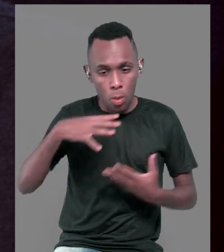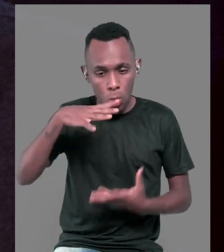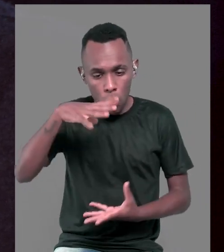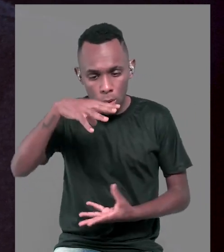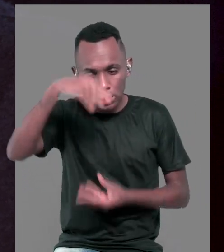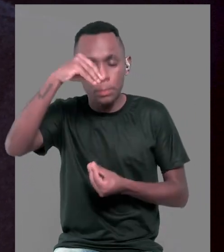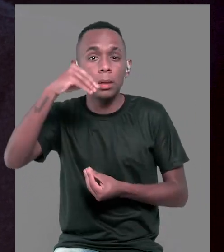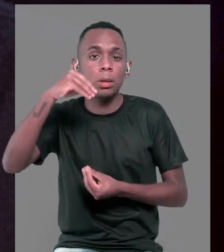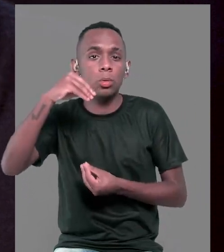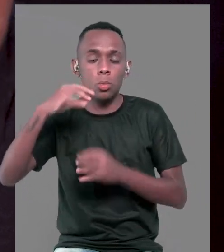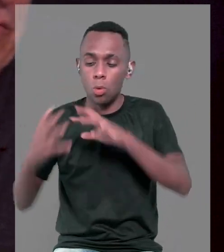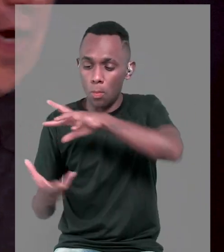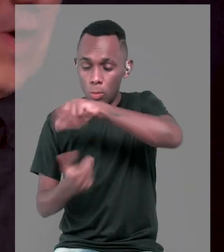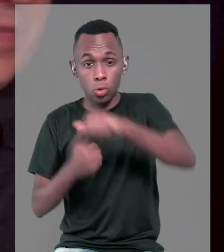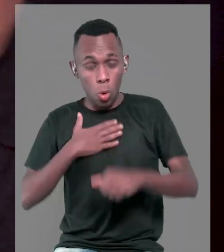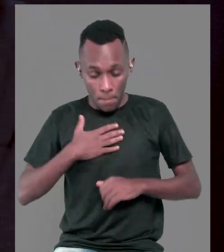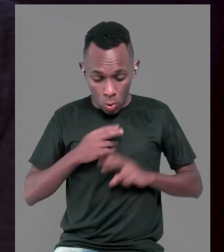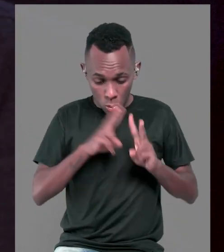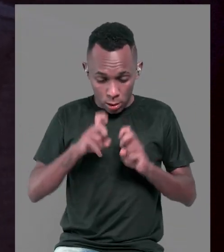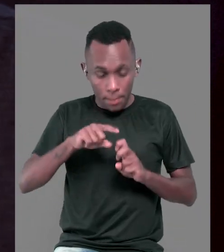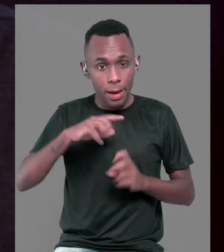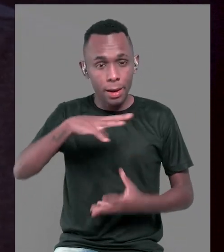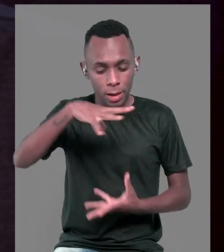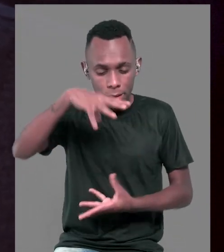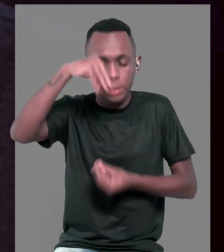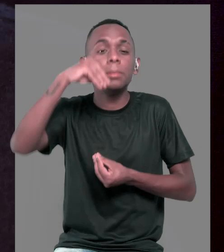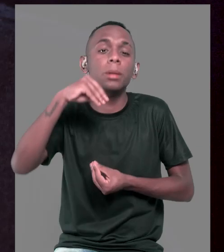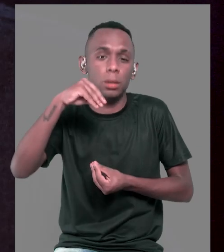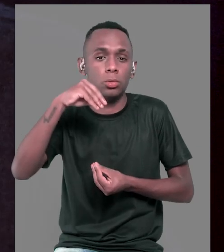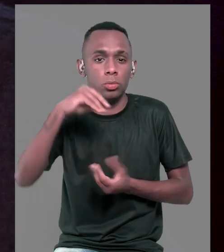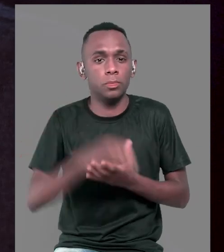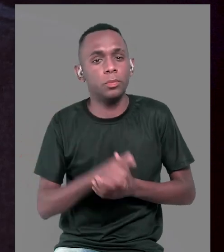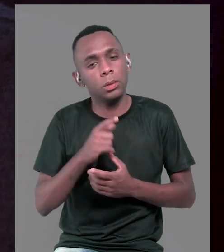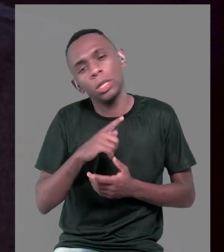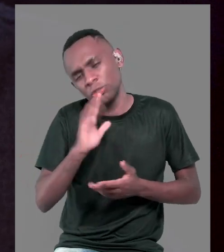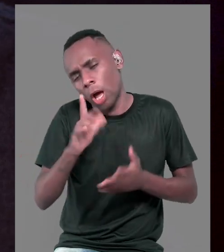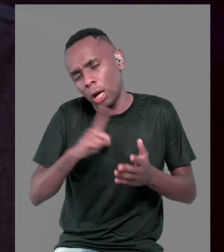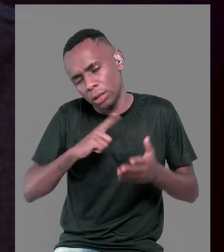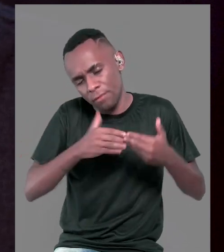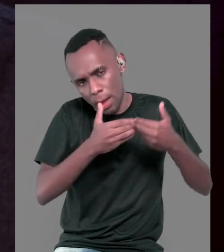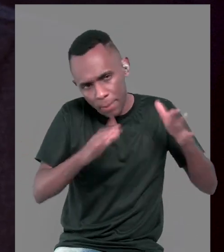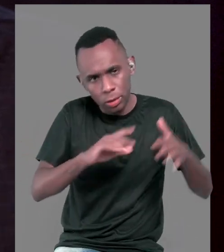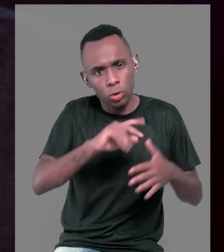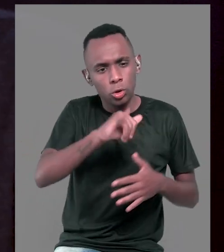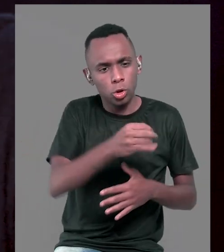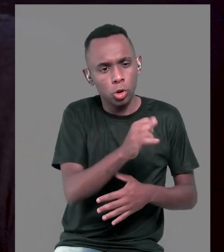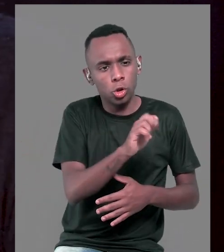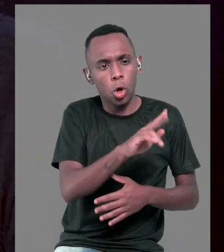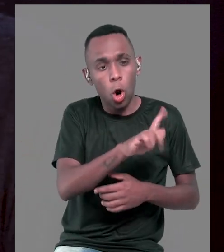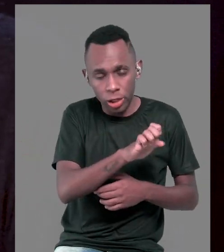o meu tema é Espírito. Vocês tiveram a abertura com Jorge Colli, que falou bastante do corpo. Eu vou